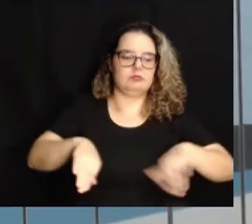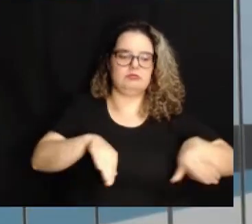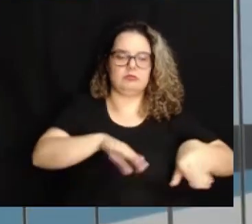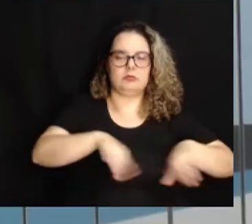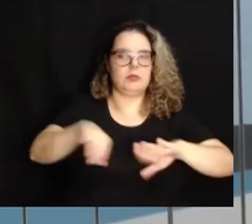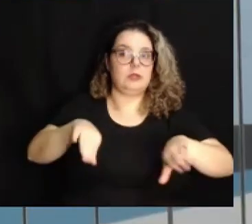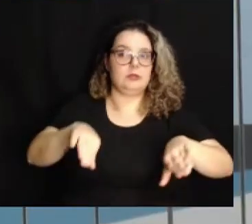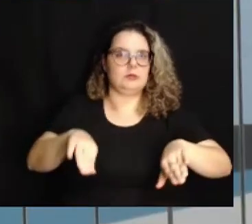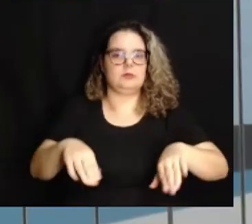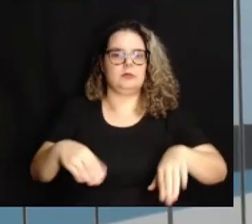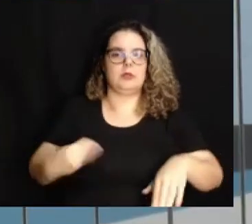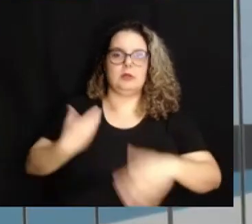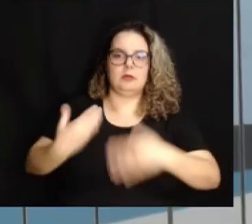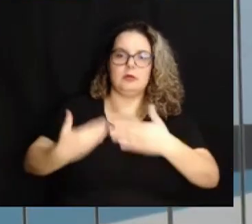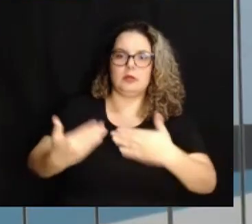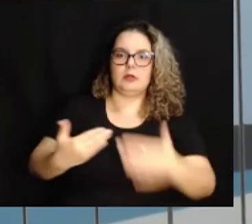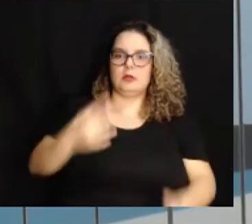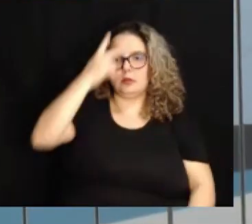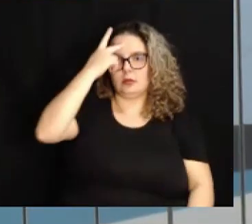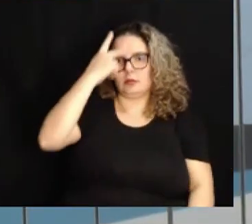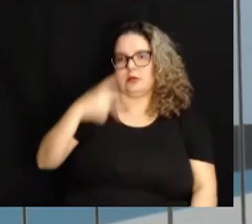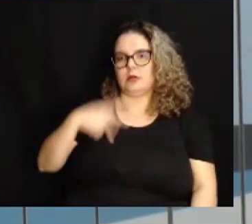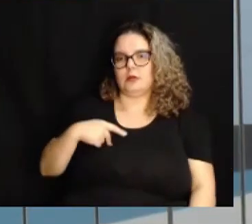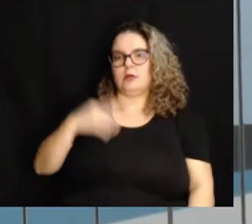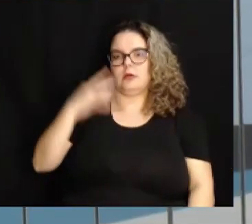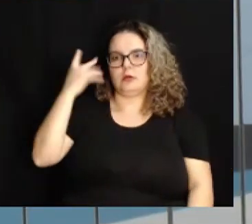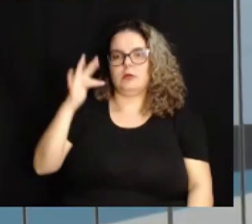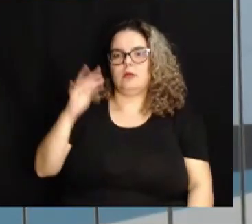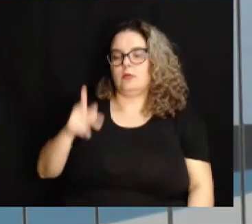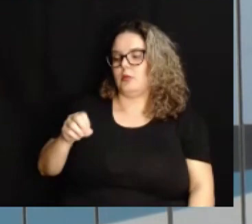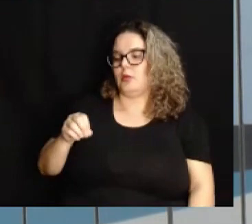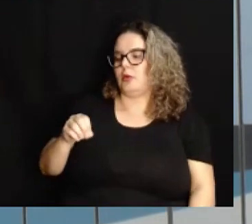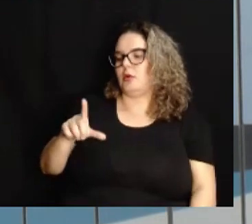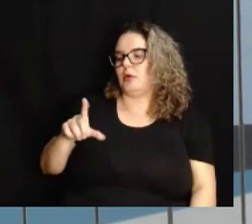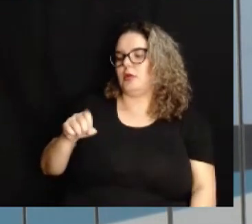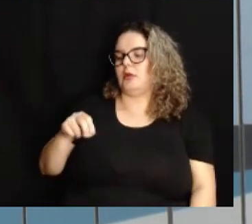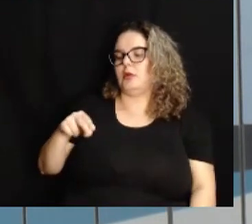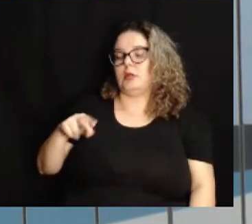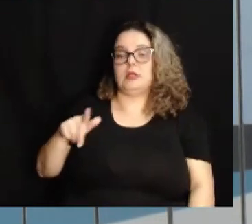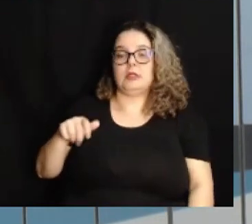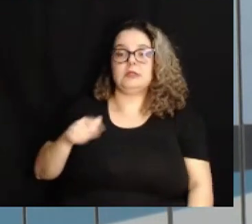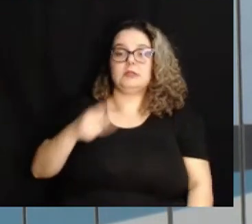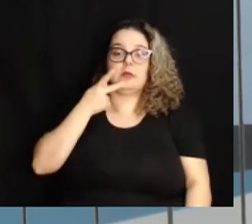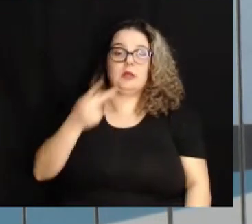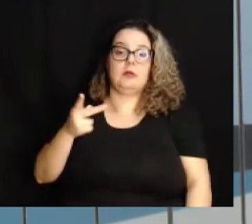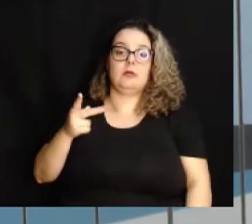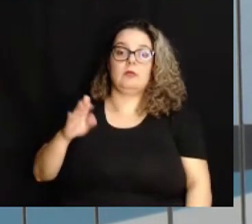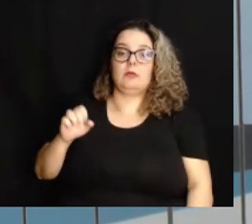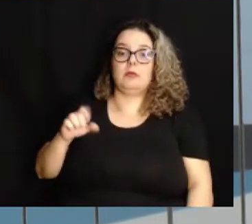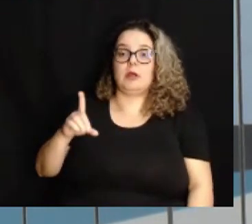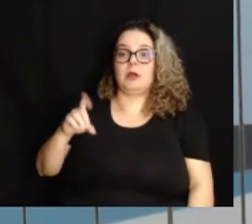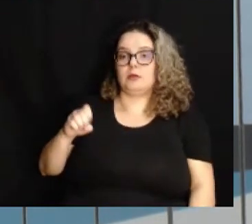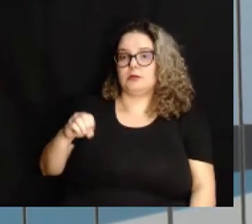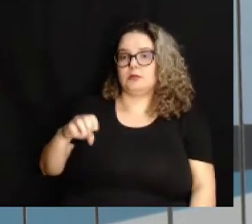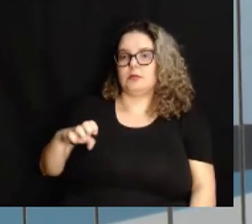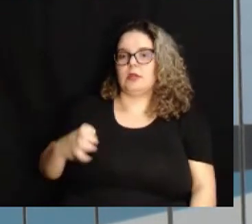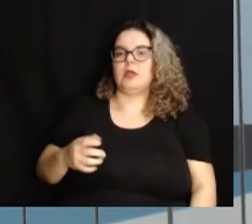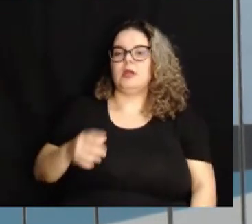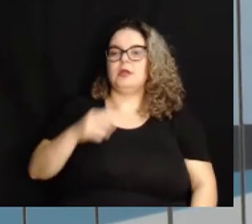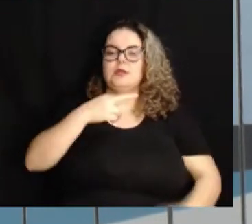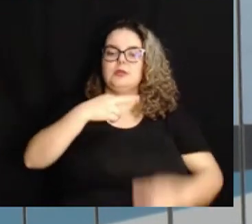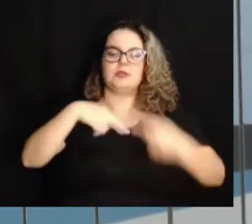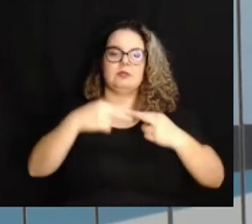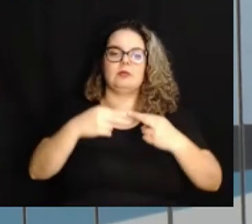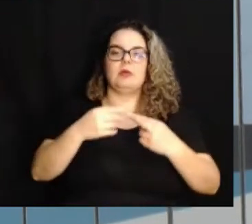próprio filósofo polonês, né, o Bauman já falava, nós vivemos uma vida hoje de relações líquidas que escorrem pelas mãos, né,